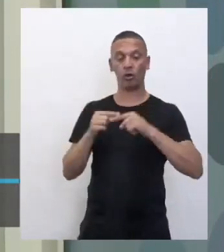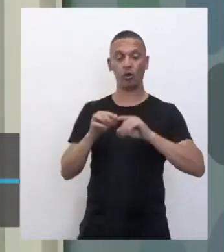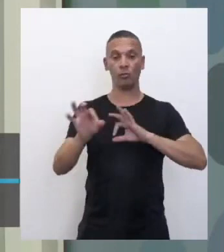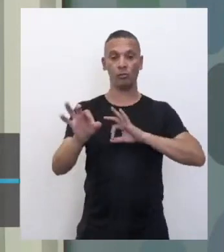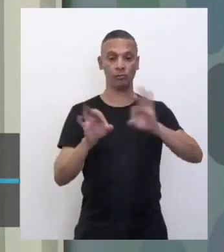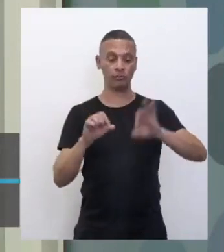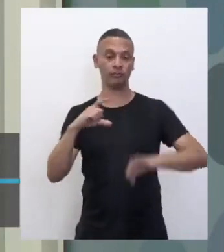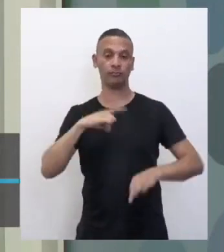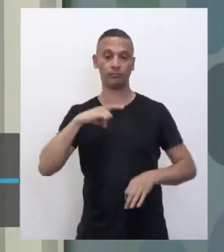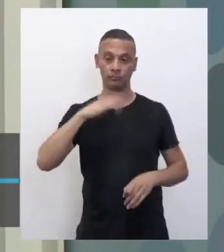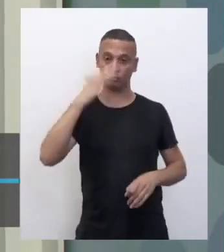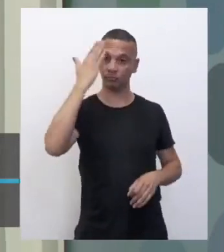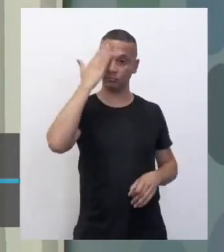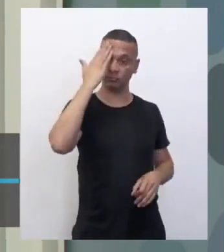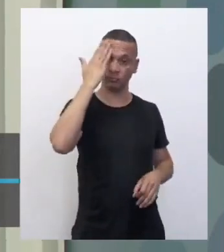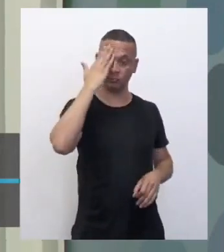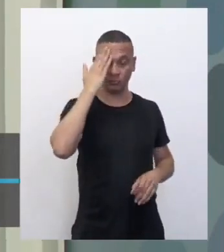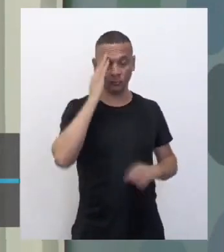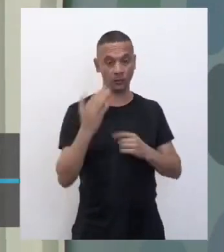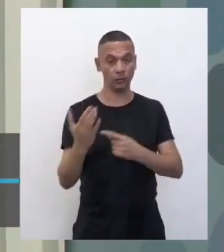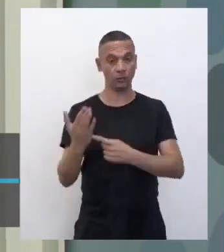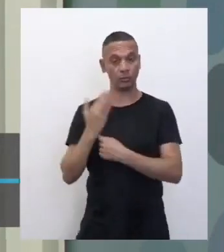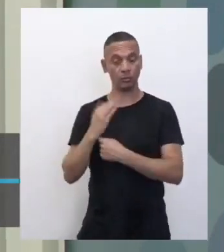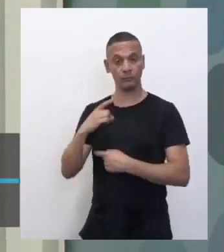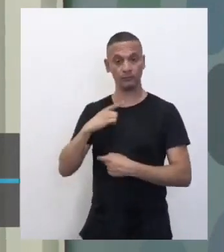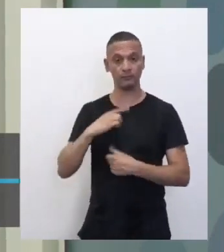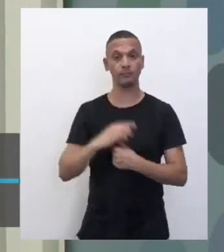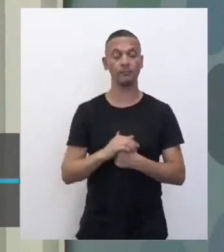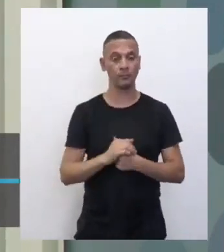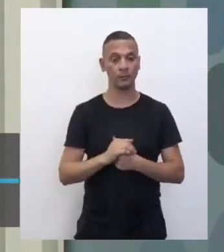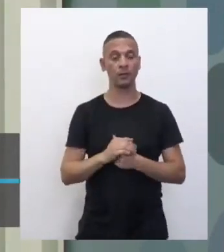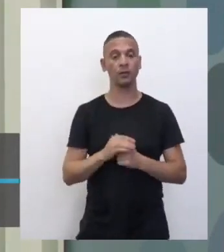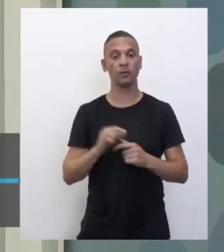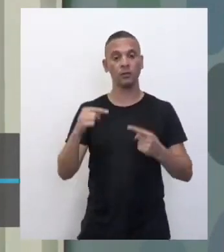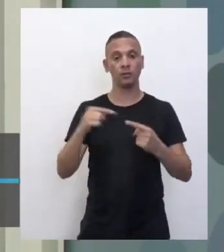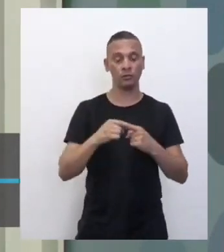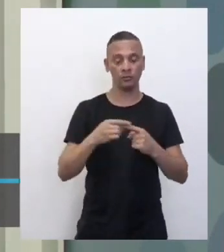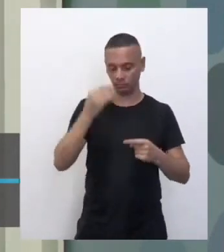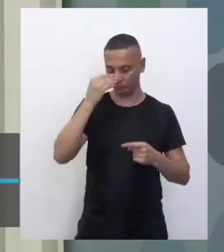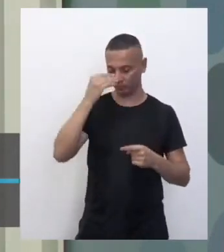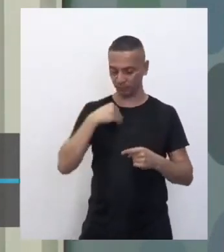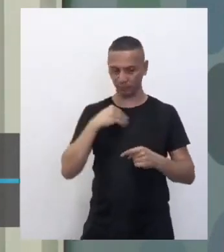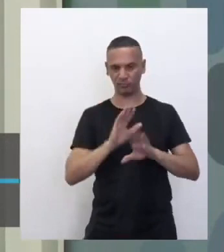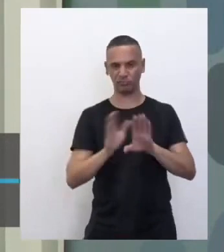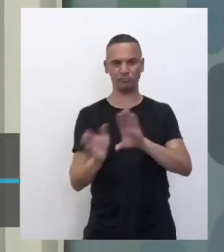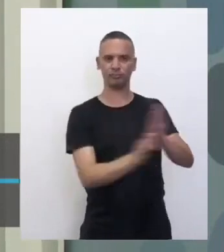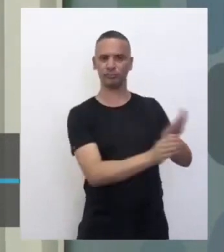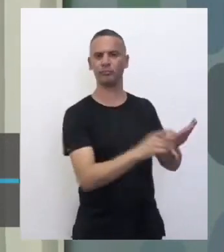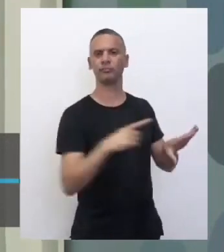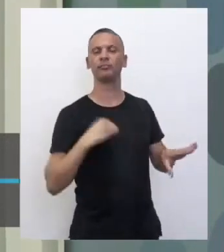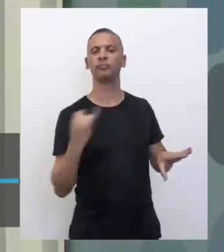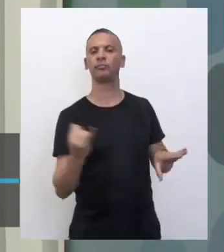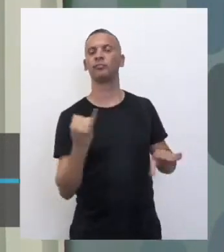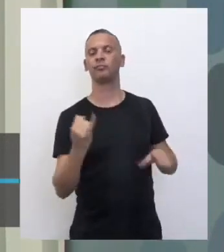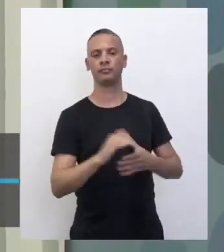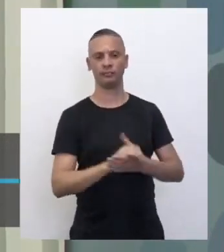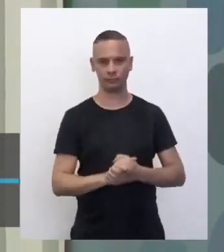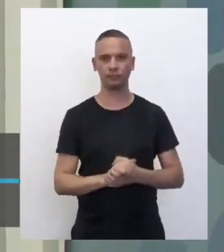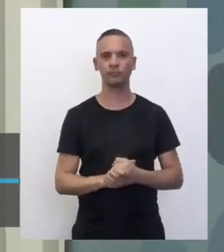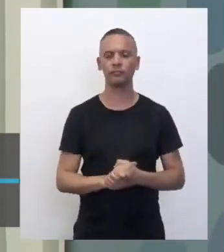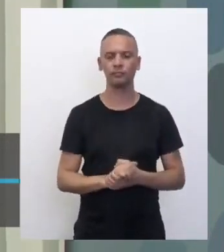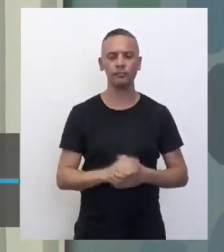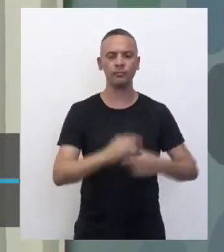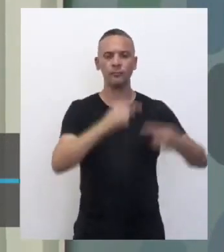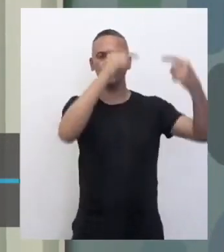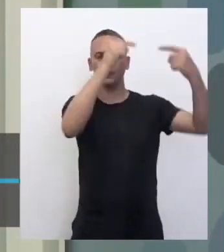quanto isso vai me agregar e o quanto isso vai me ajudar. E vou excluir aquilo que me prejudica. Então, nessas diversas questões que a gente tem na